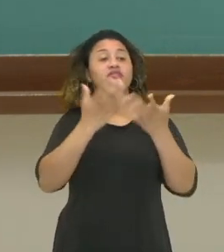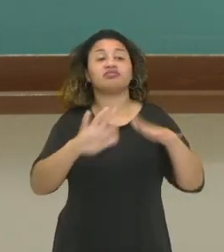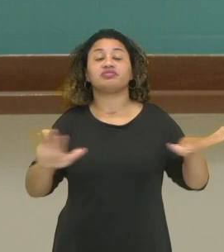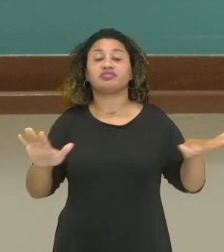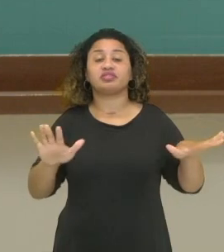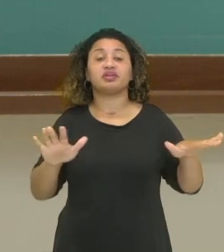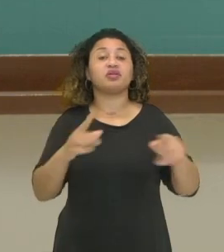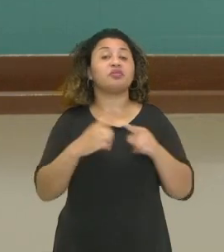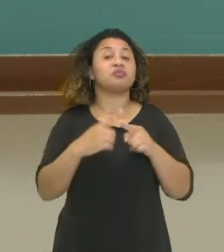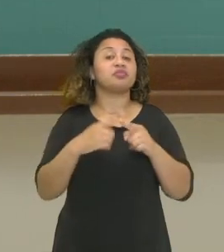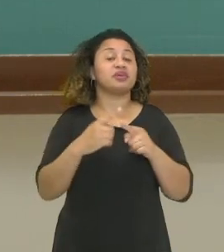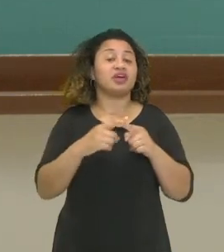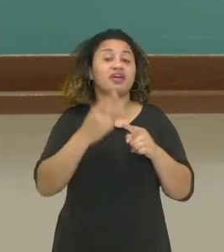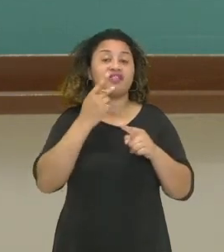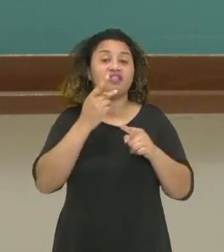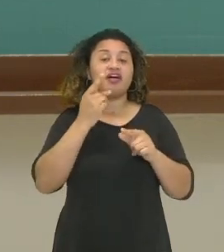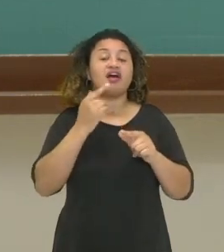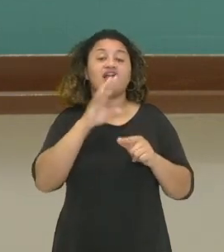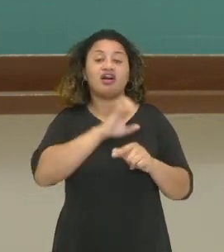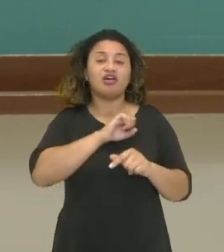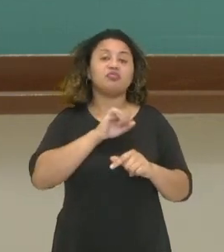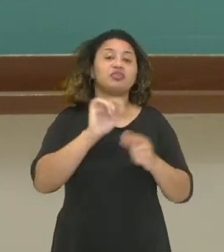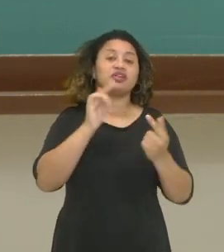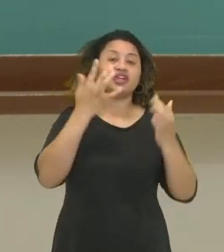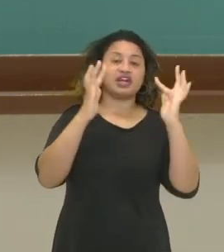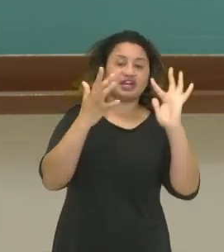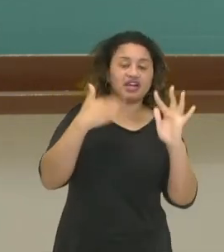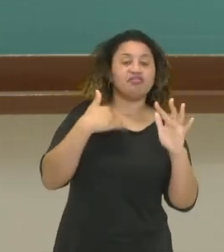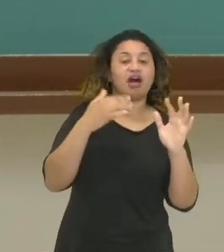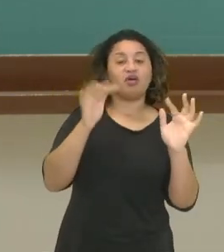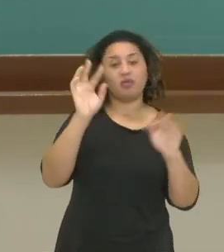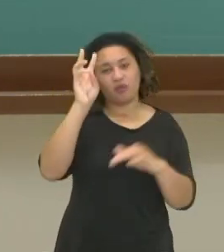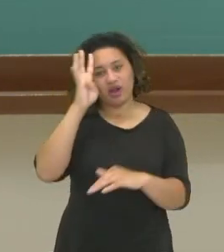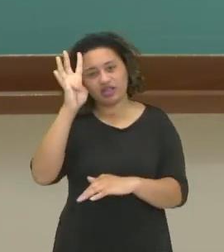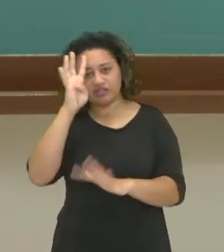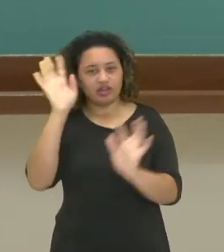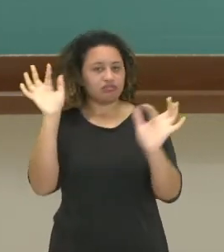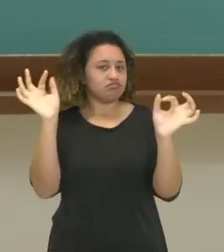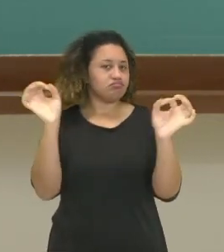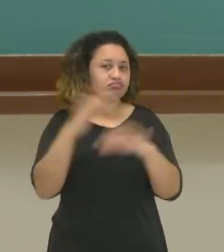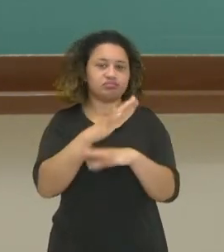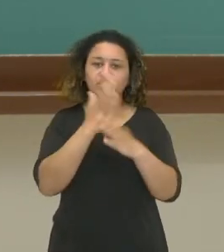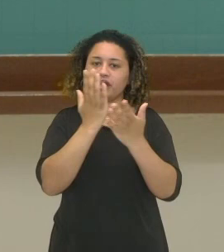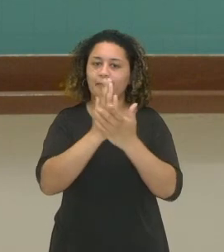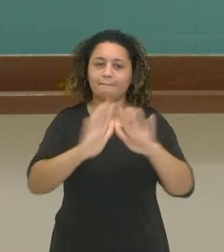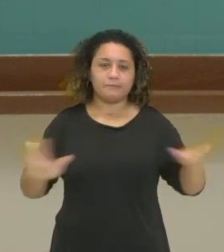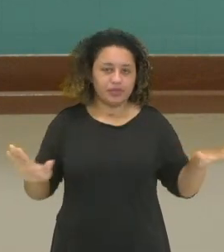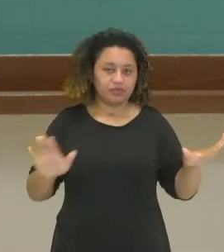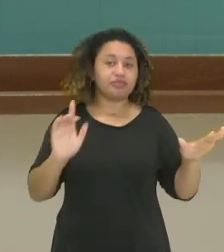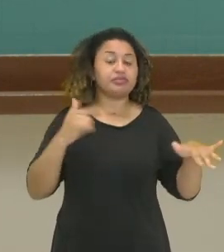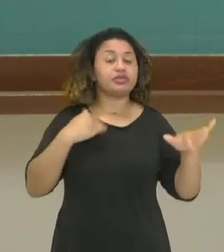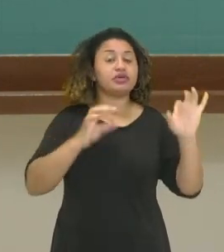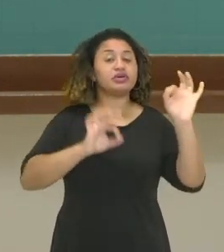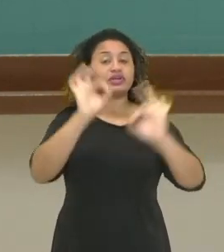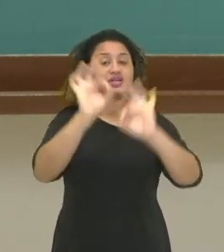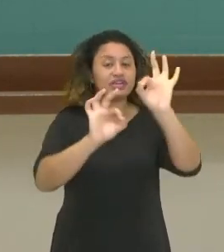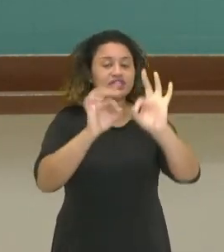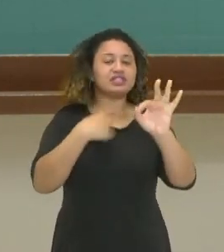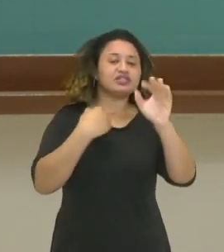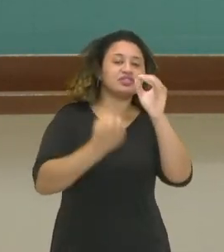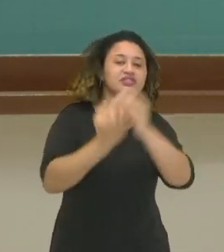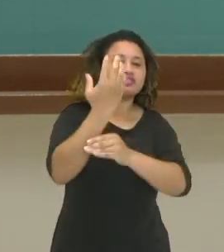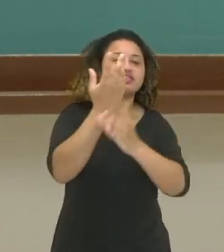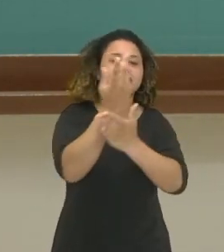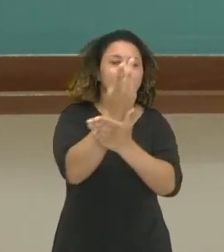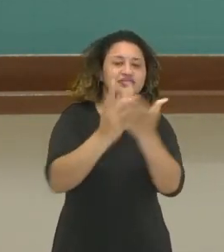porque a gente diz que amor de Carnaval termina na quarta-feira. Então, veja o contexto que eu estou montando na poesia. Quando